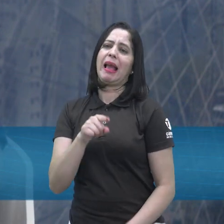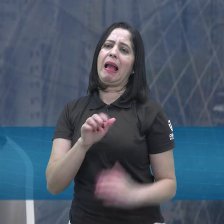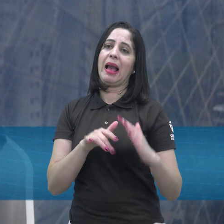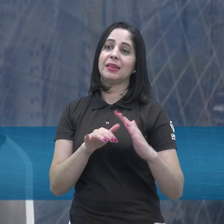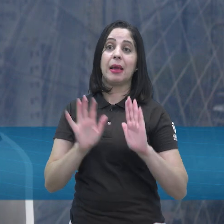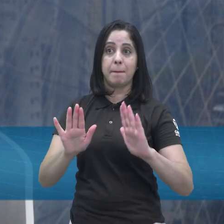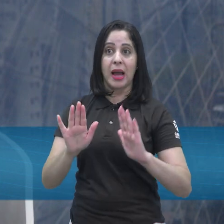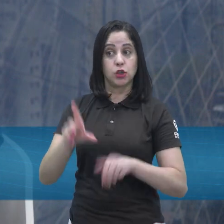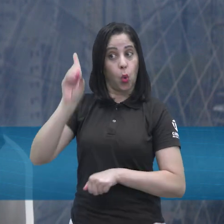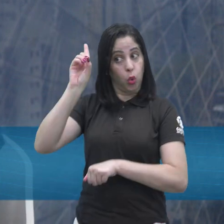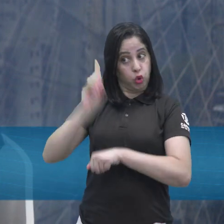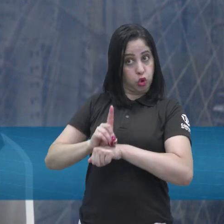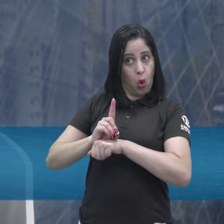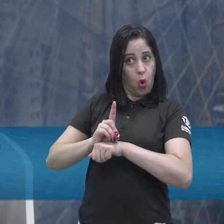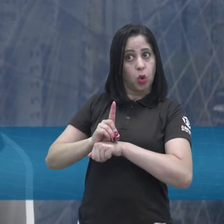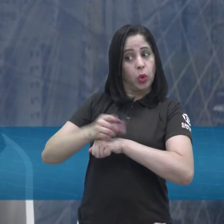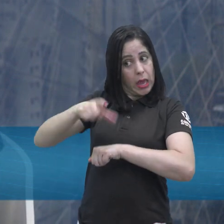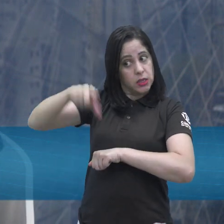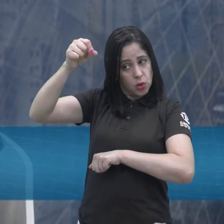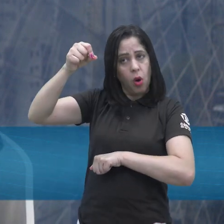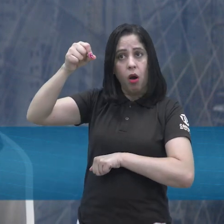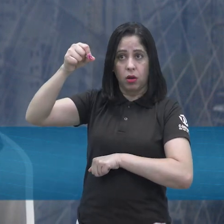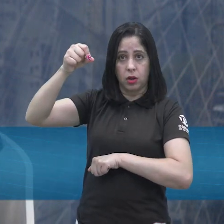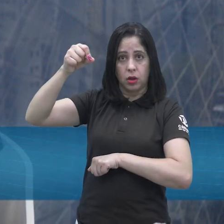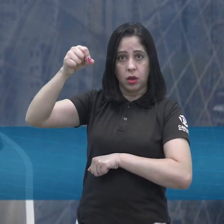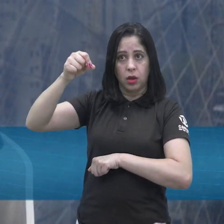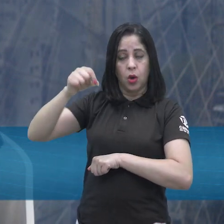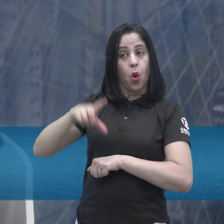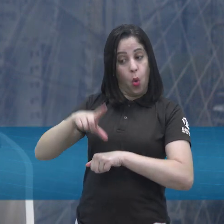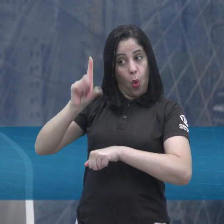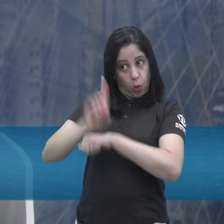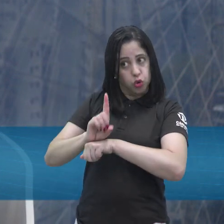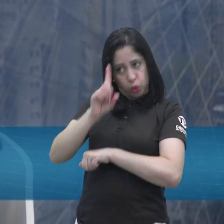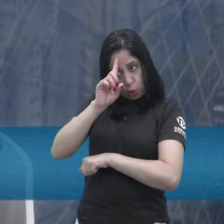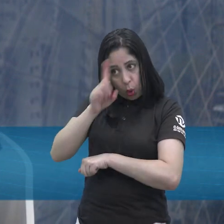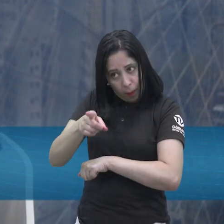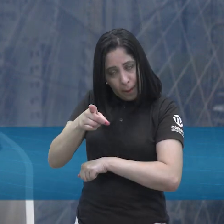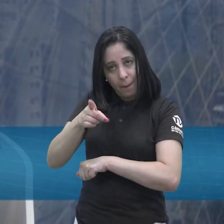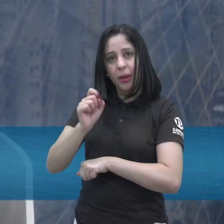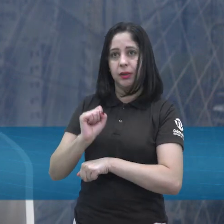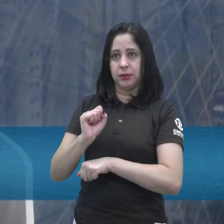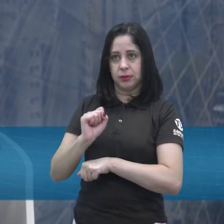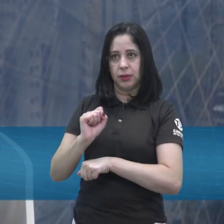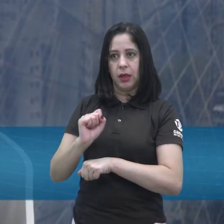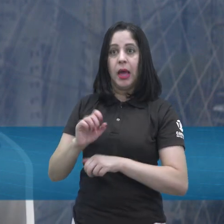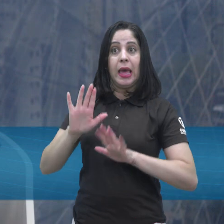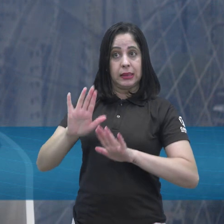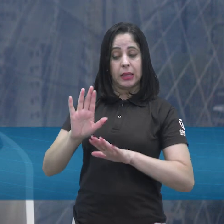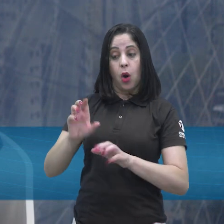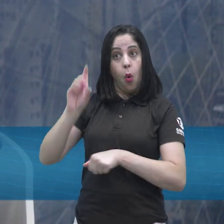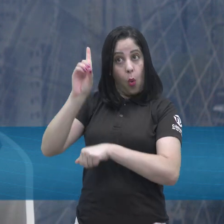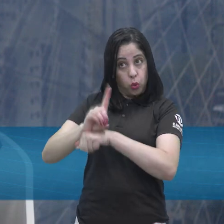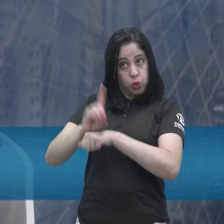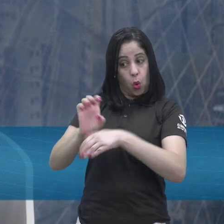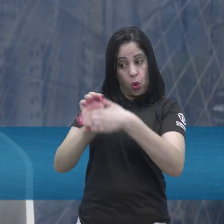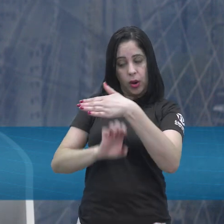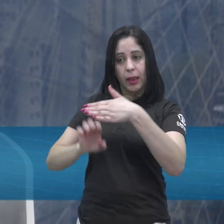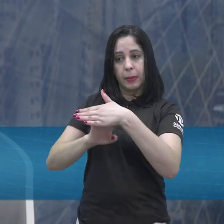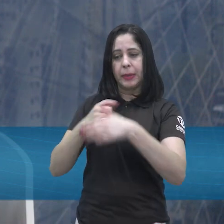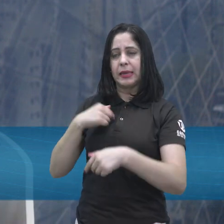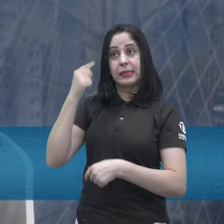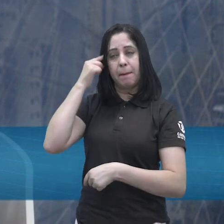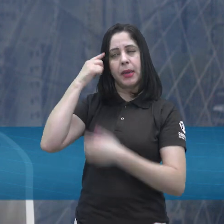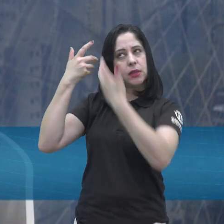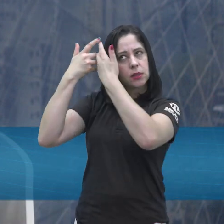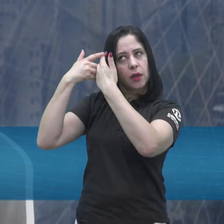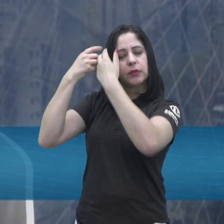office. Só que é você quem está na liderança daquele processo. Então, você consegue analisar quais são as funções e as atividades que conseguem